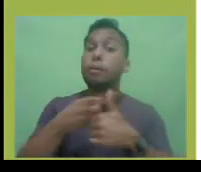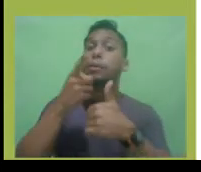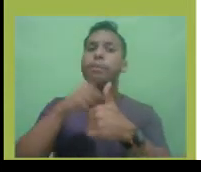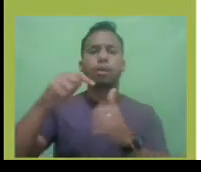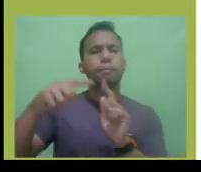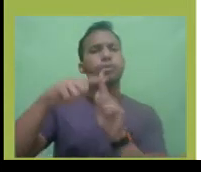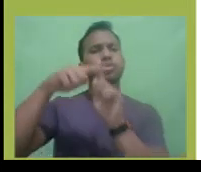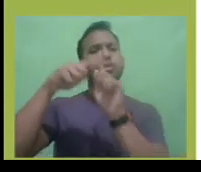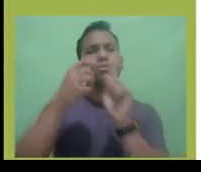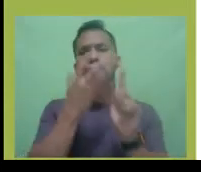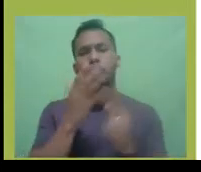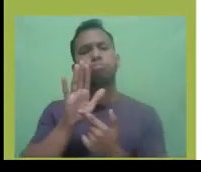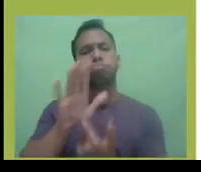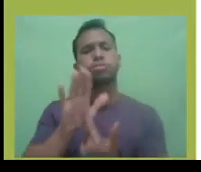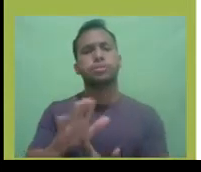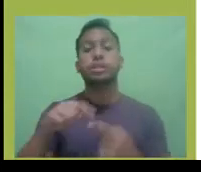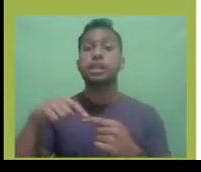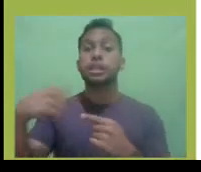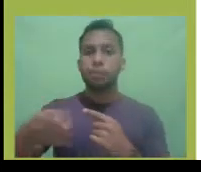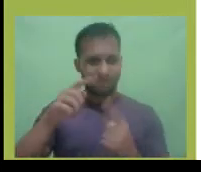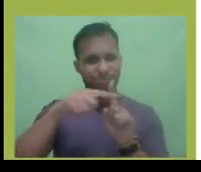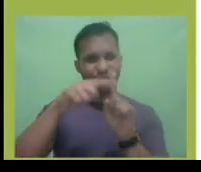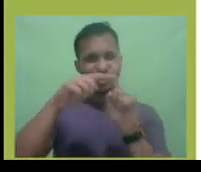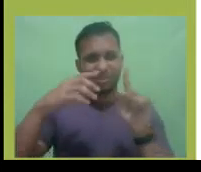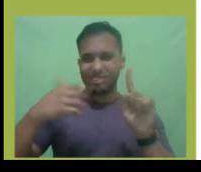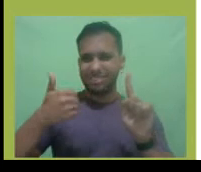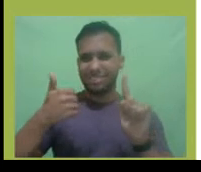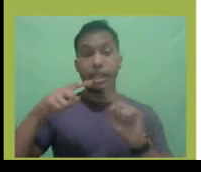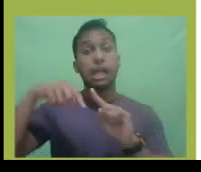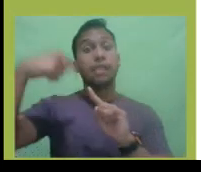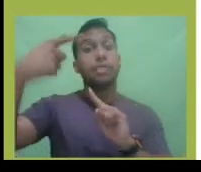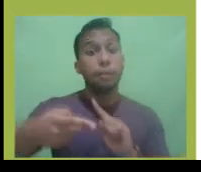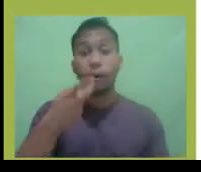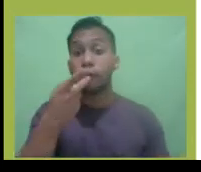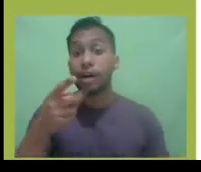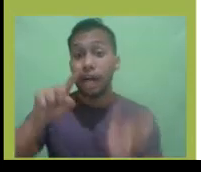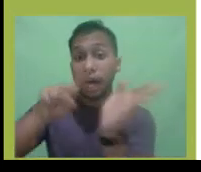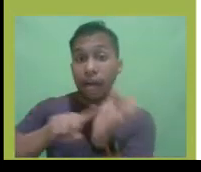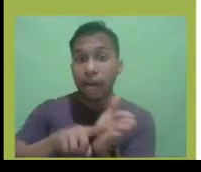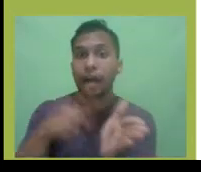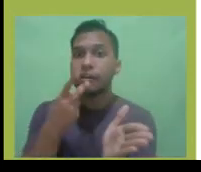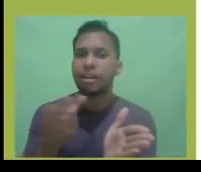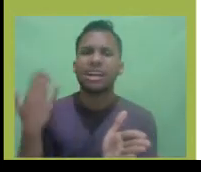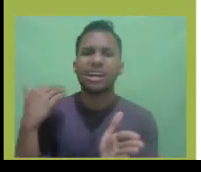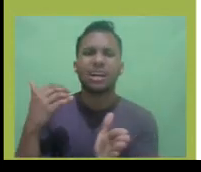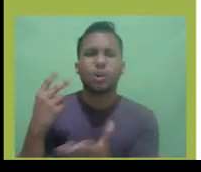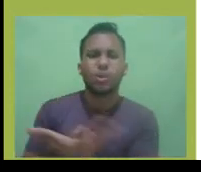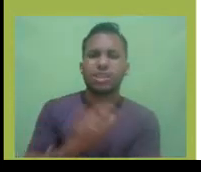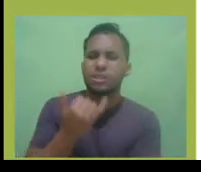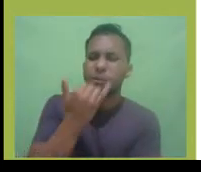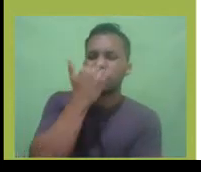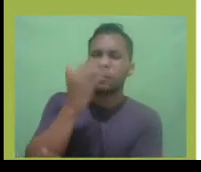os resultados do seu trabalho, e depois, quando você falar a parte ruim, que foi inevitável, talvez ele